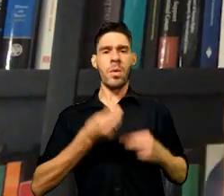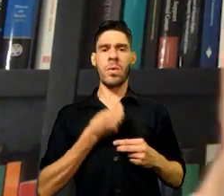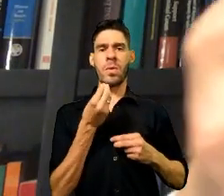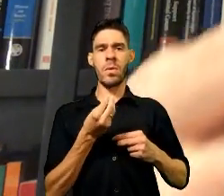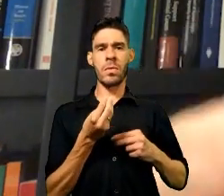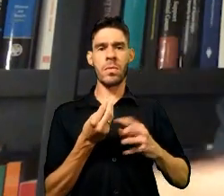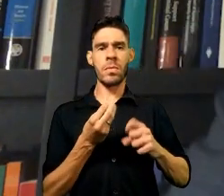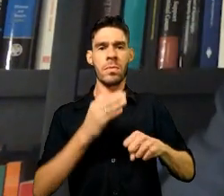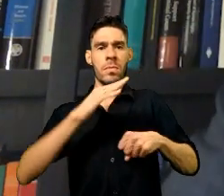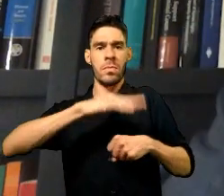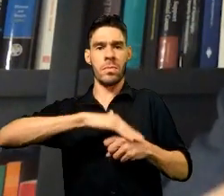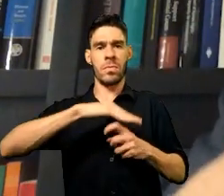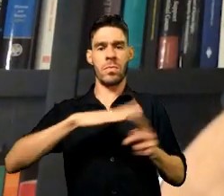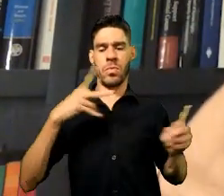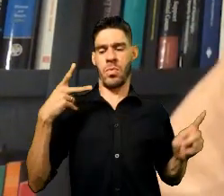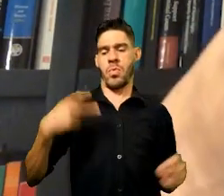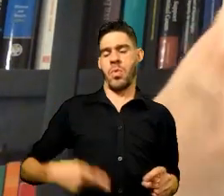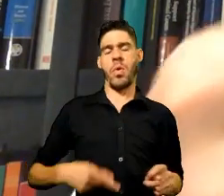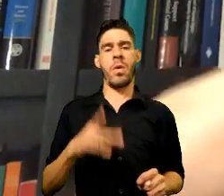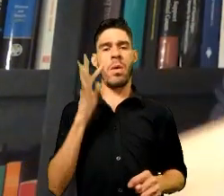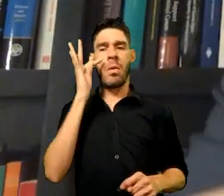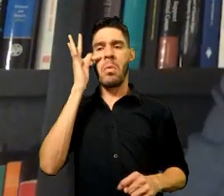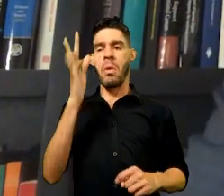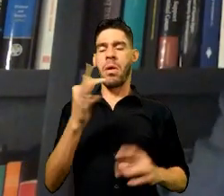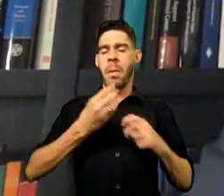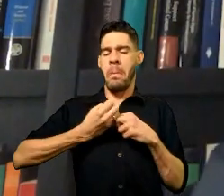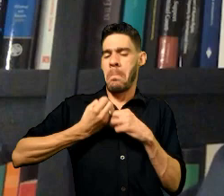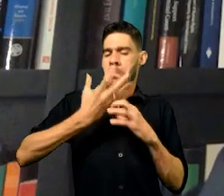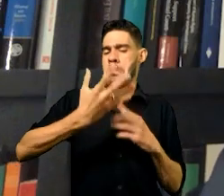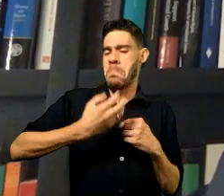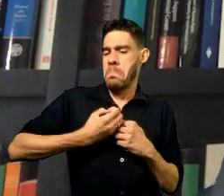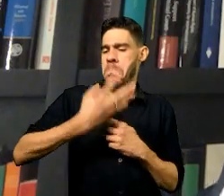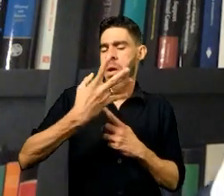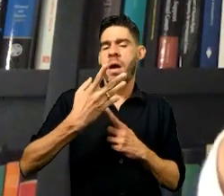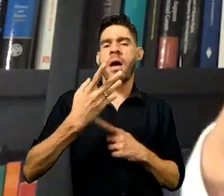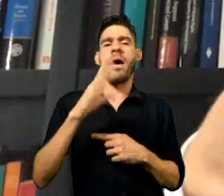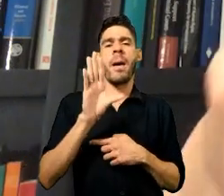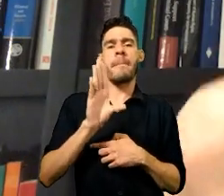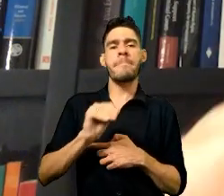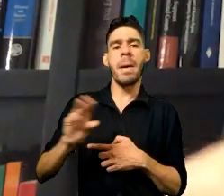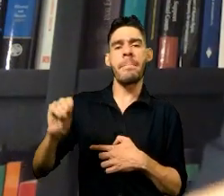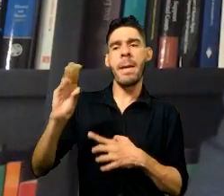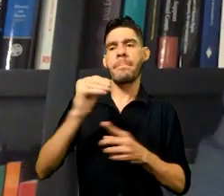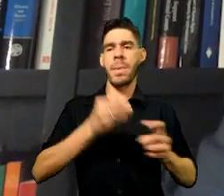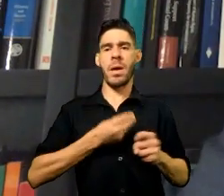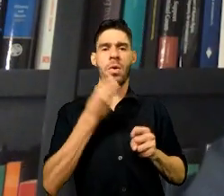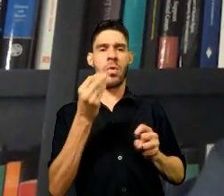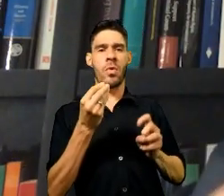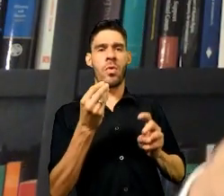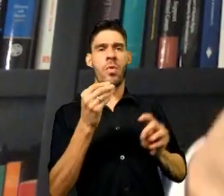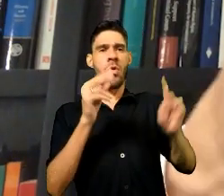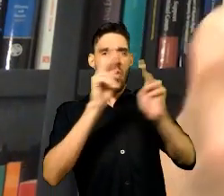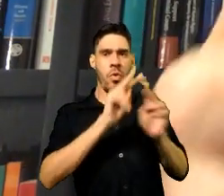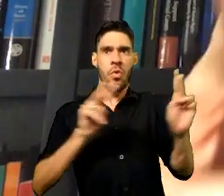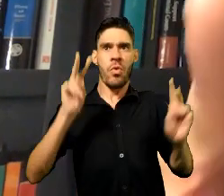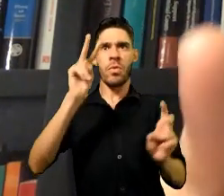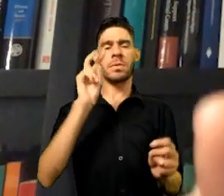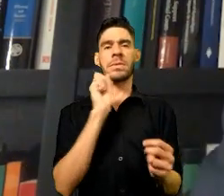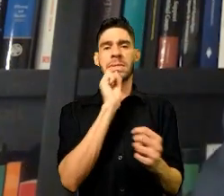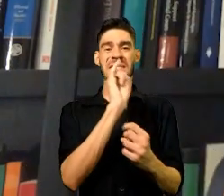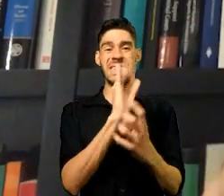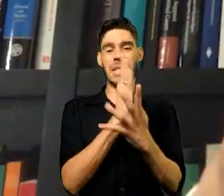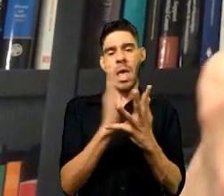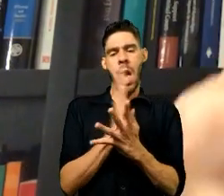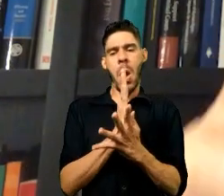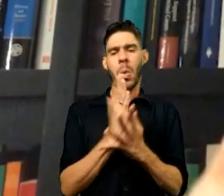alguma forma, na maneira como a testemunha se expressa, expressa, como ela vocaliza, no seu